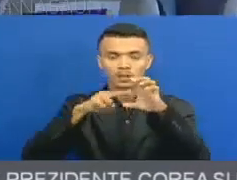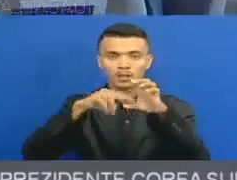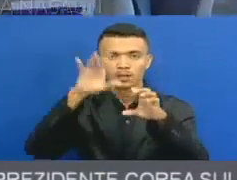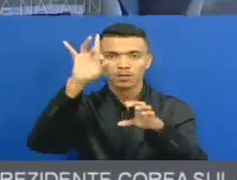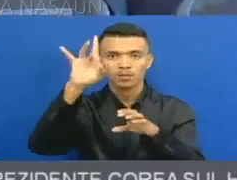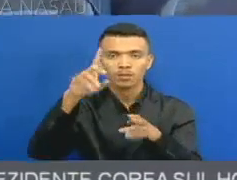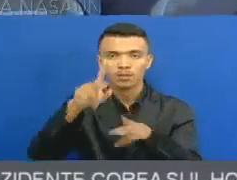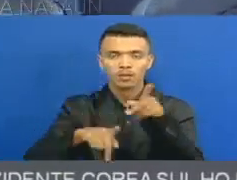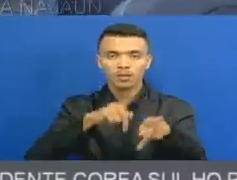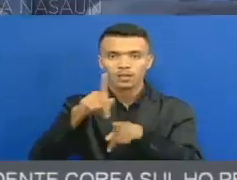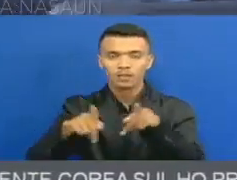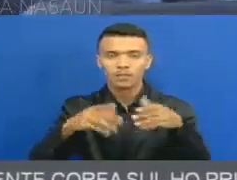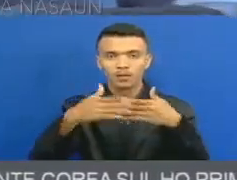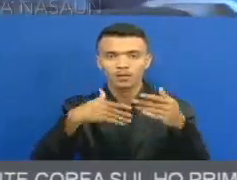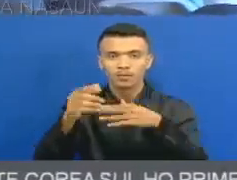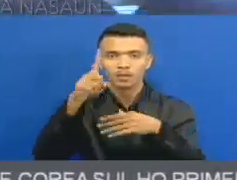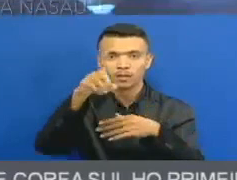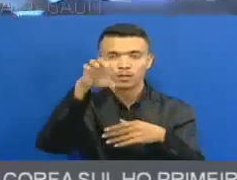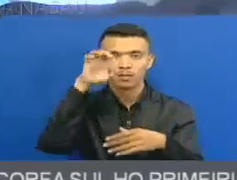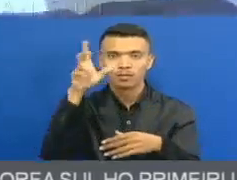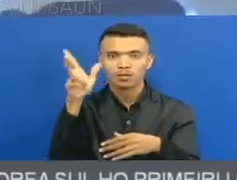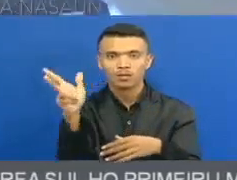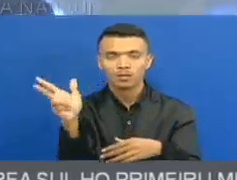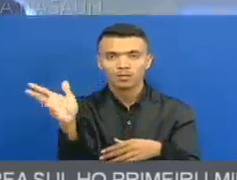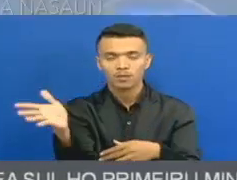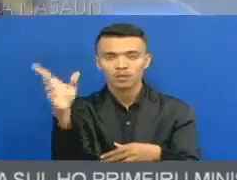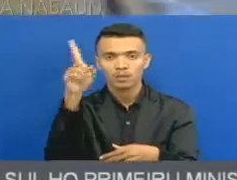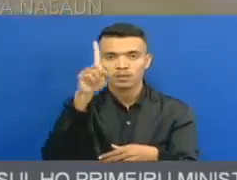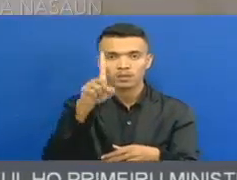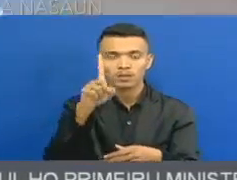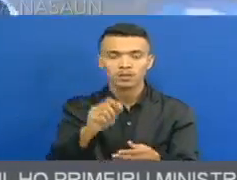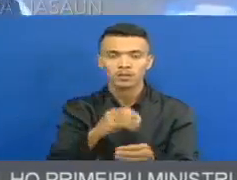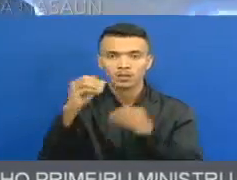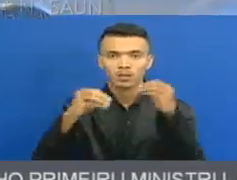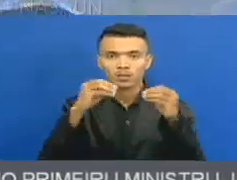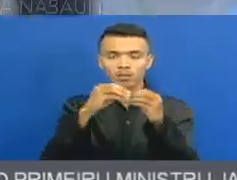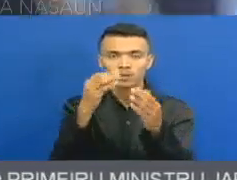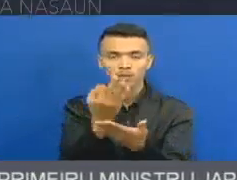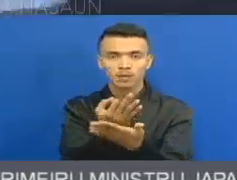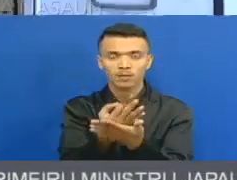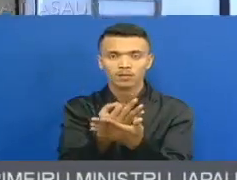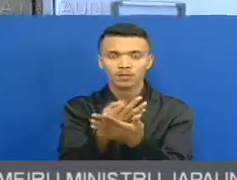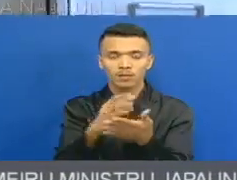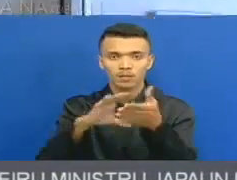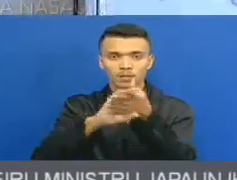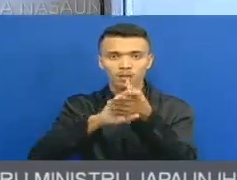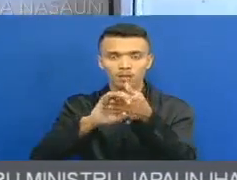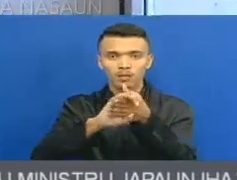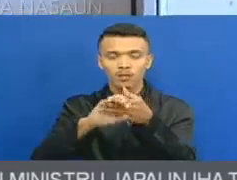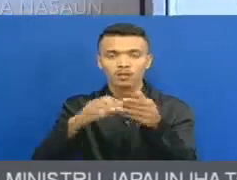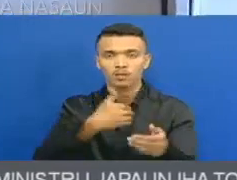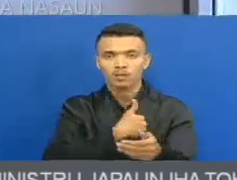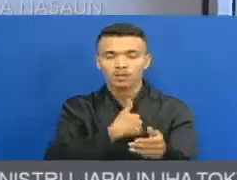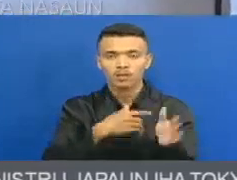no passageiro normal e a cadeira Atusida Limanulu Resingida. Conabá preço bilhete, to agora a empresa Aerodili se